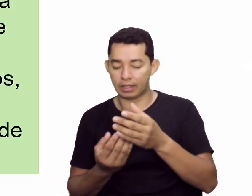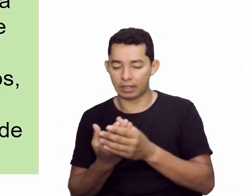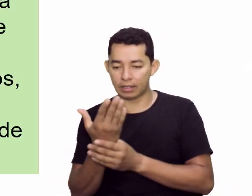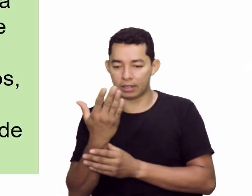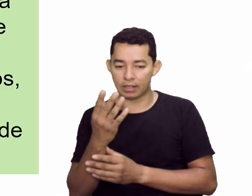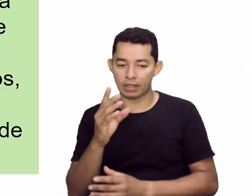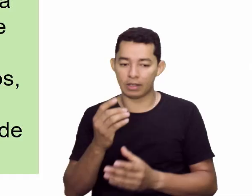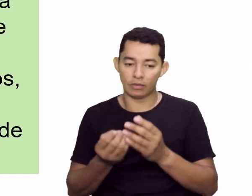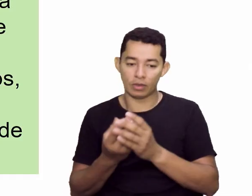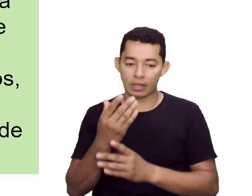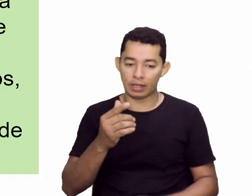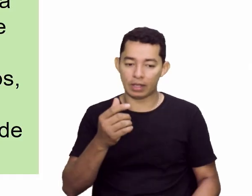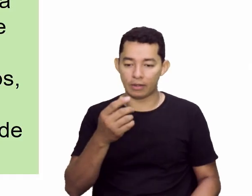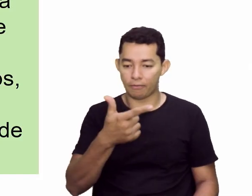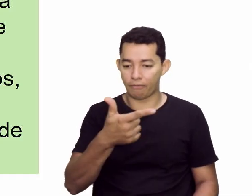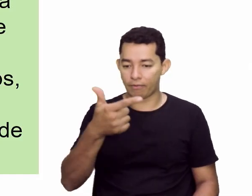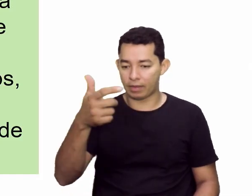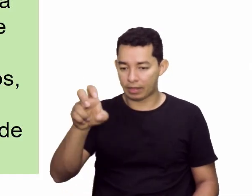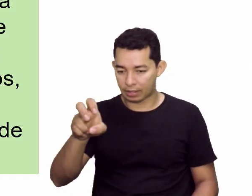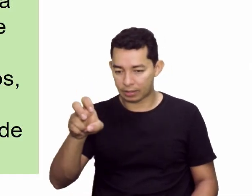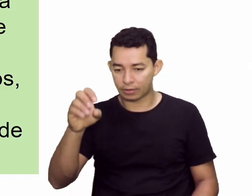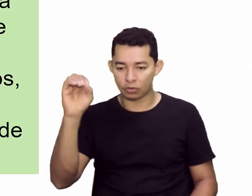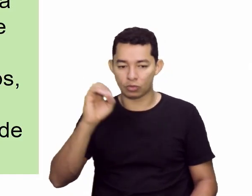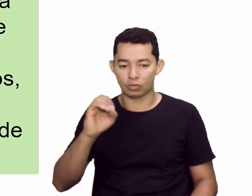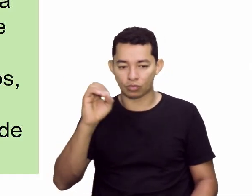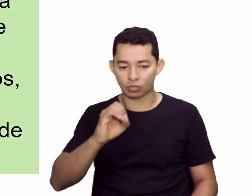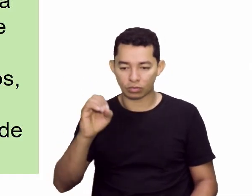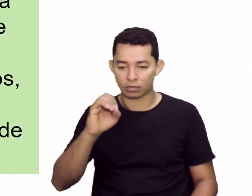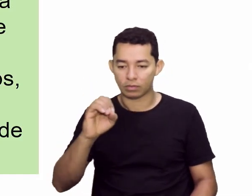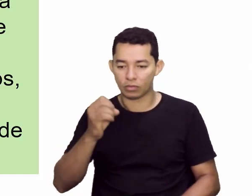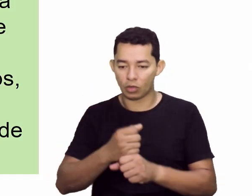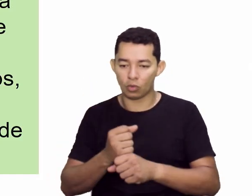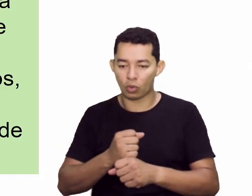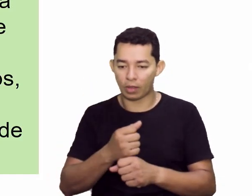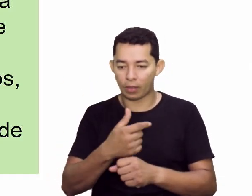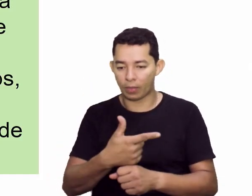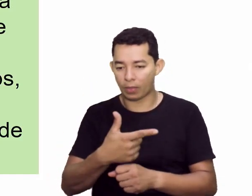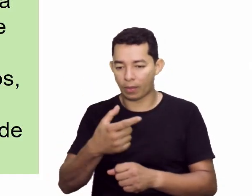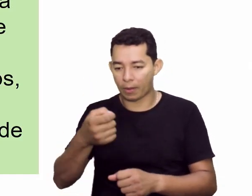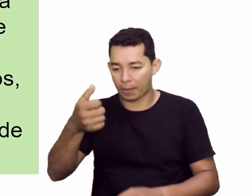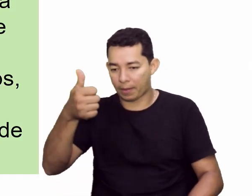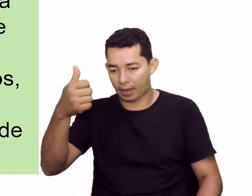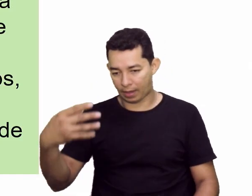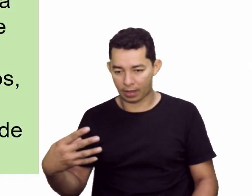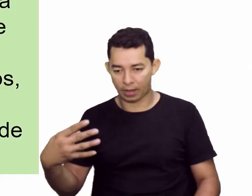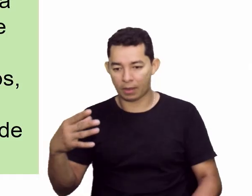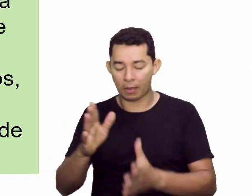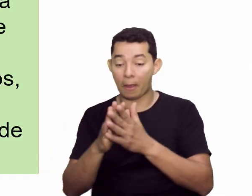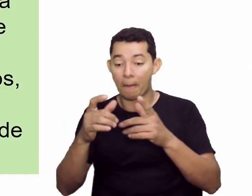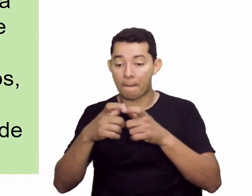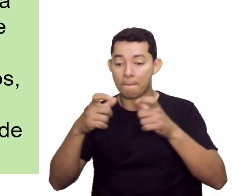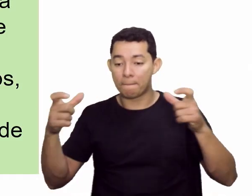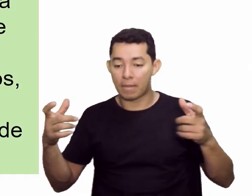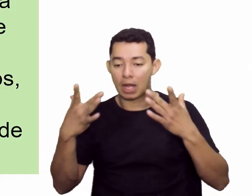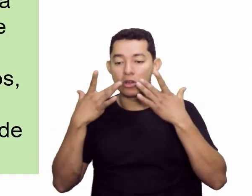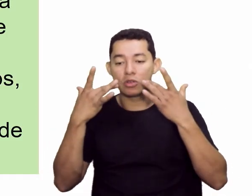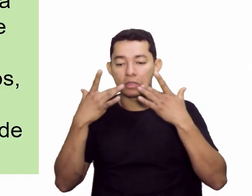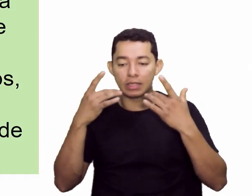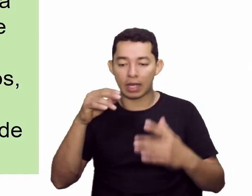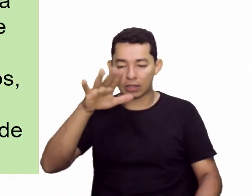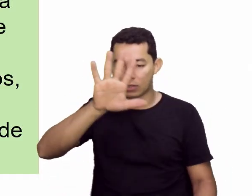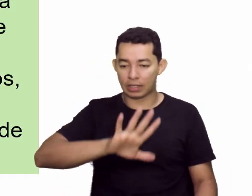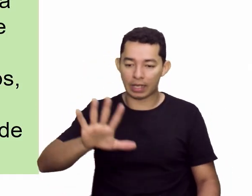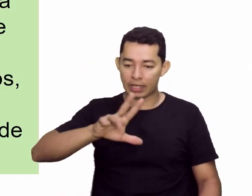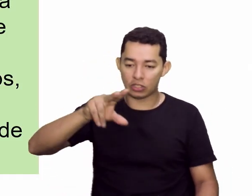de 2014. O Palácio das Artes é o maior teatro da região norte, com